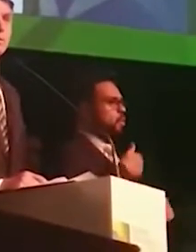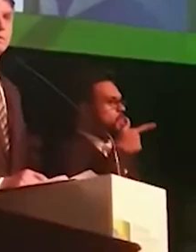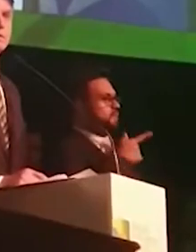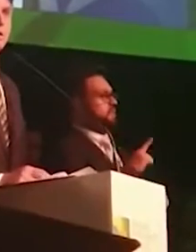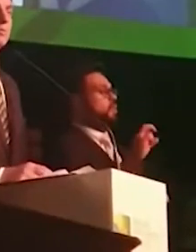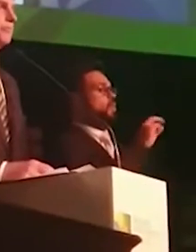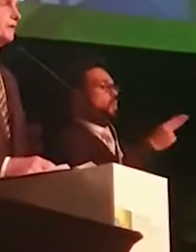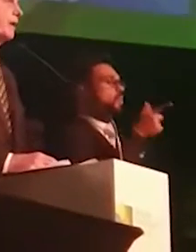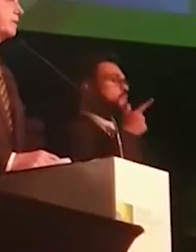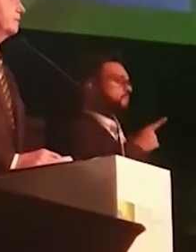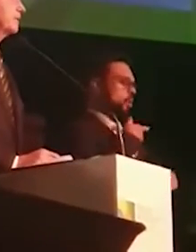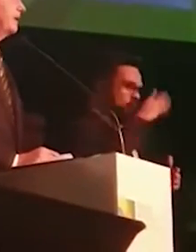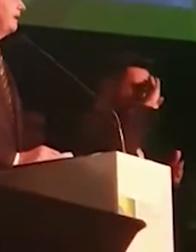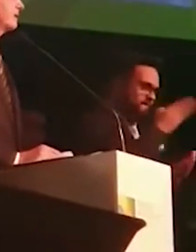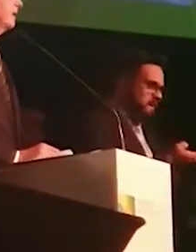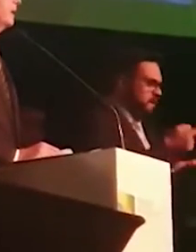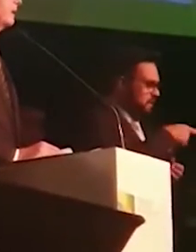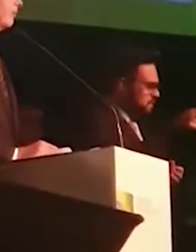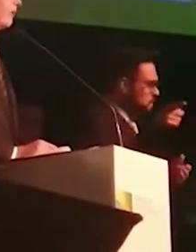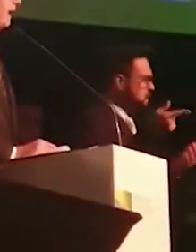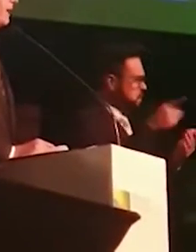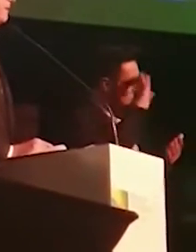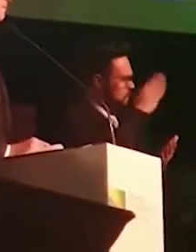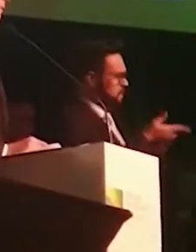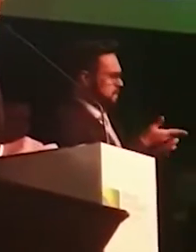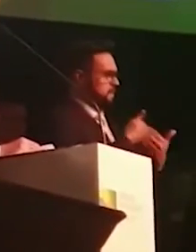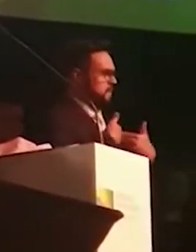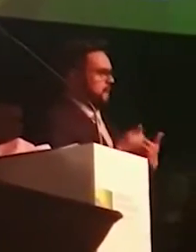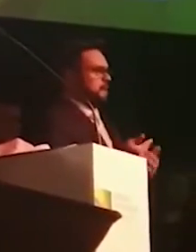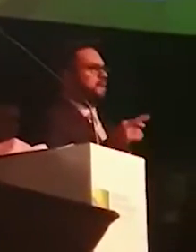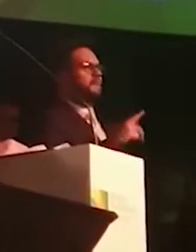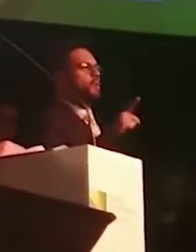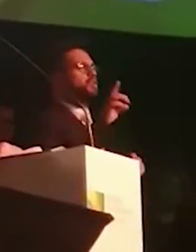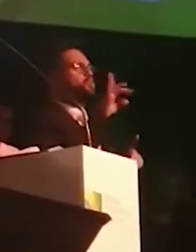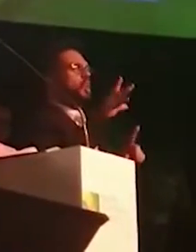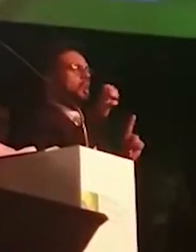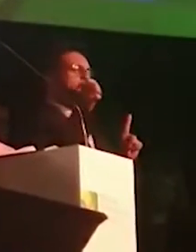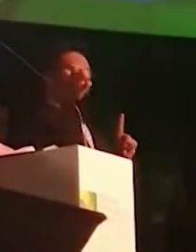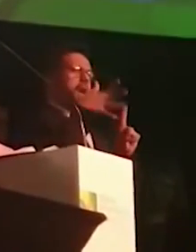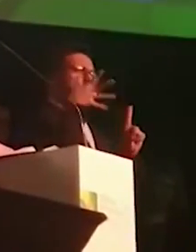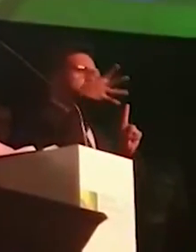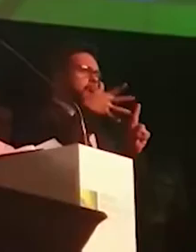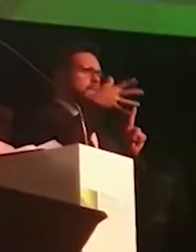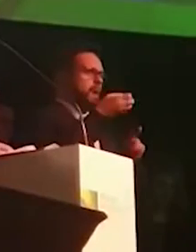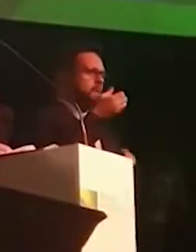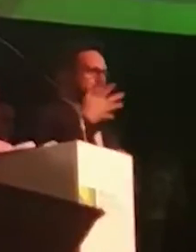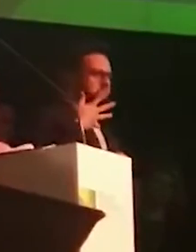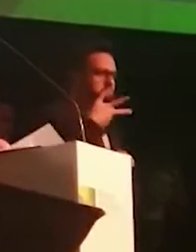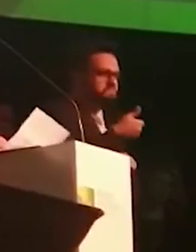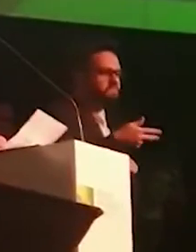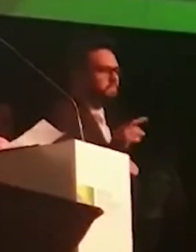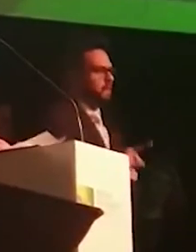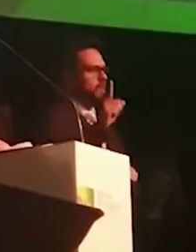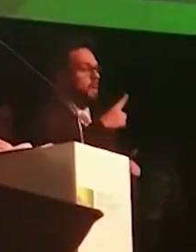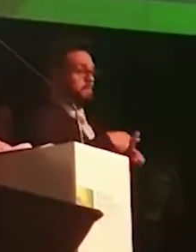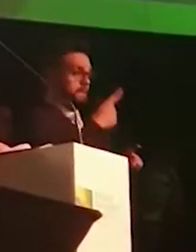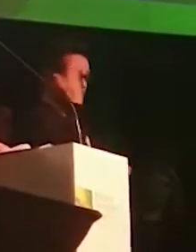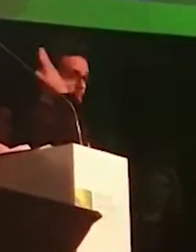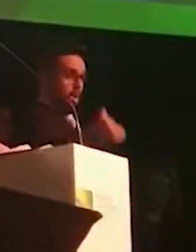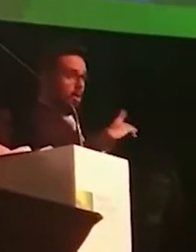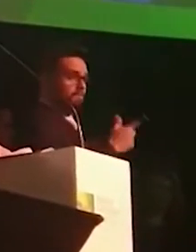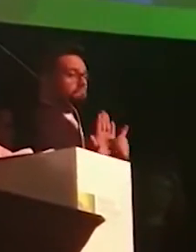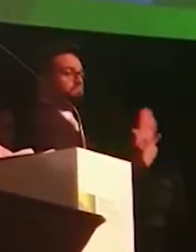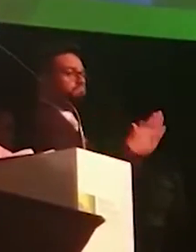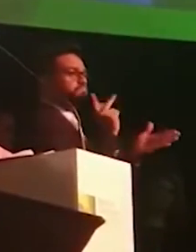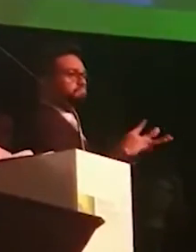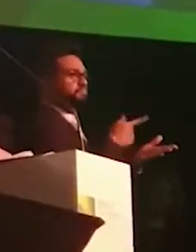para conquistar a confiança de vocês, não vale bons discursos. Nós temos que provar na prática o que nós